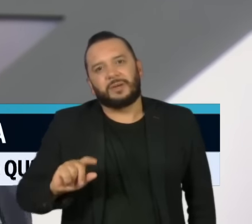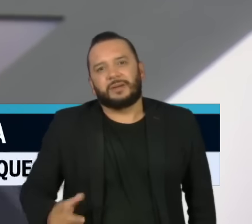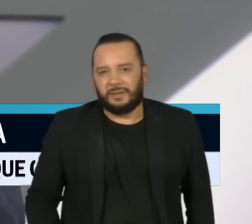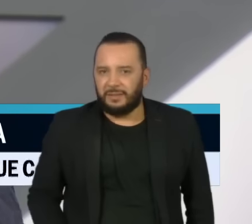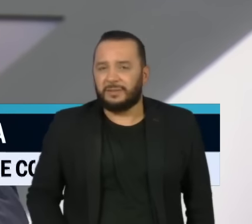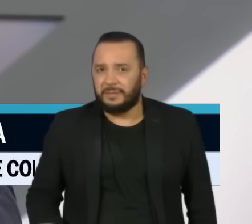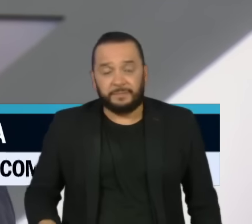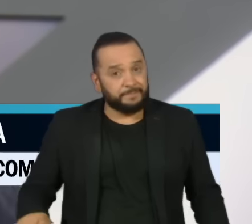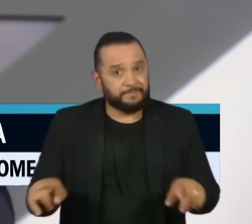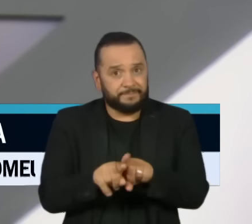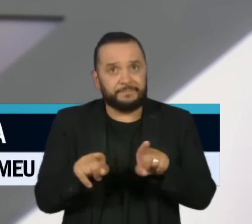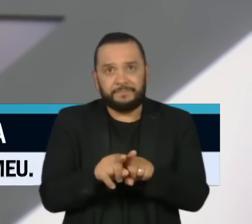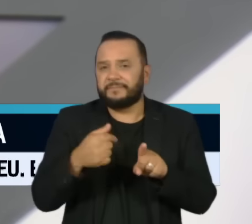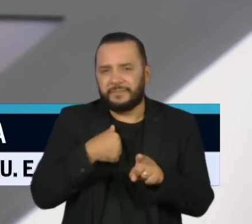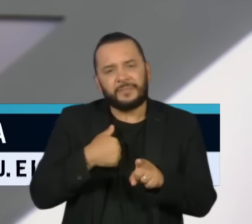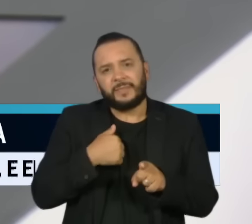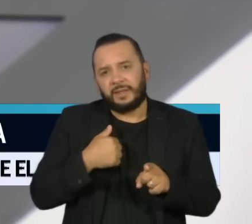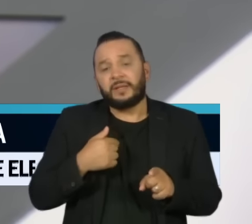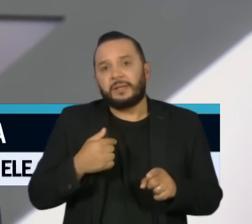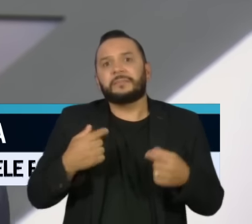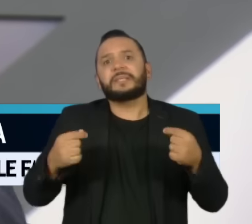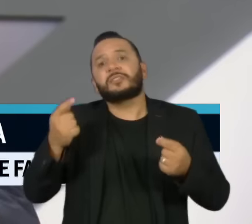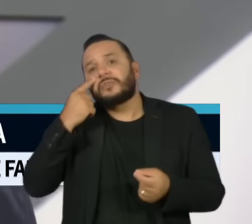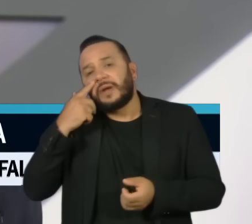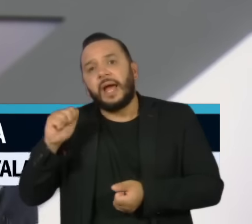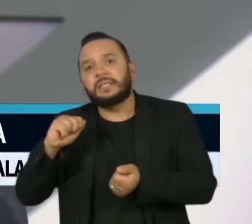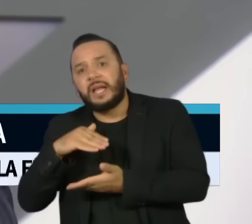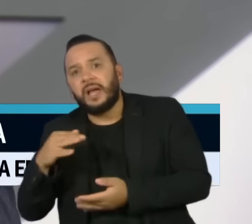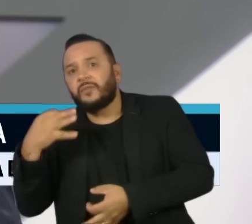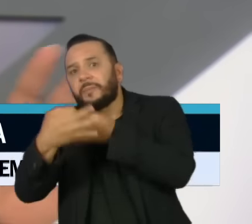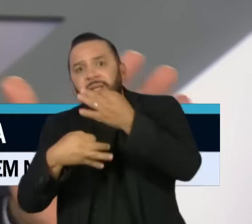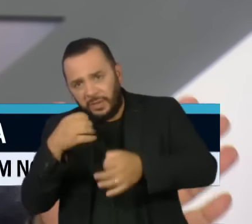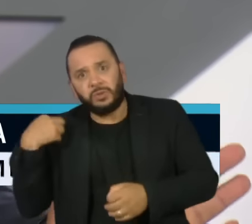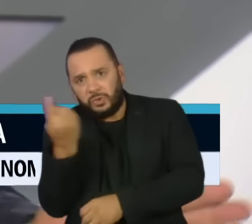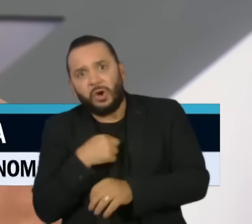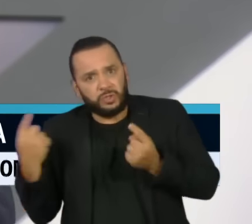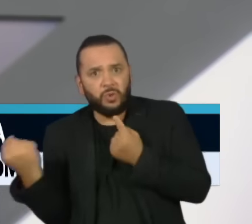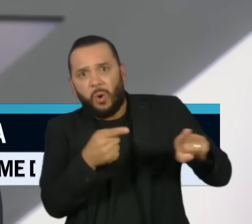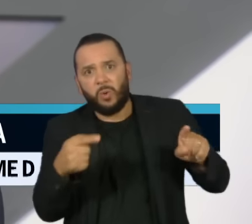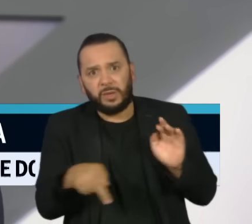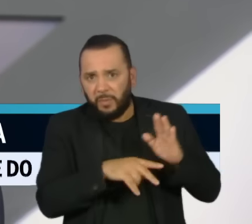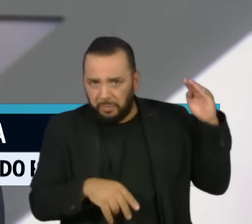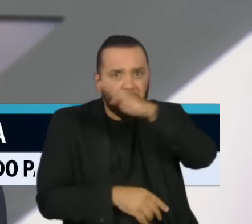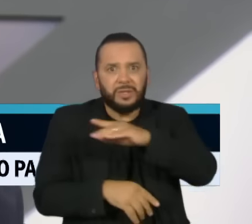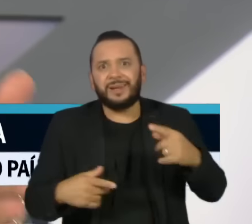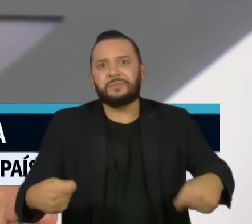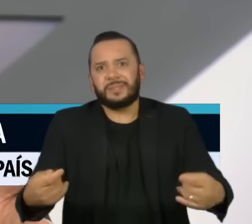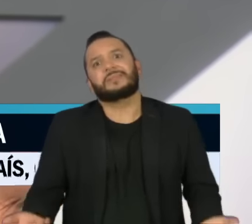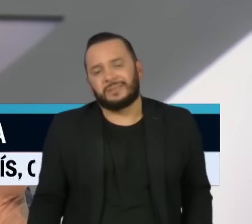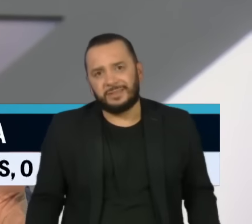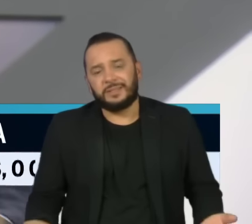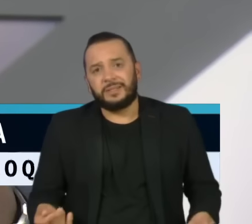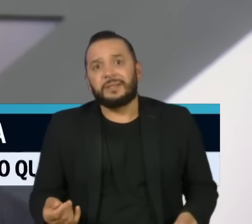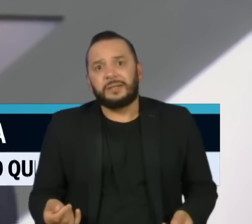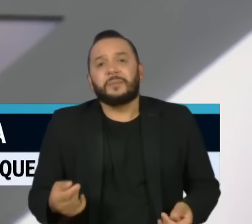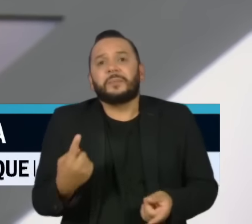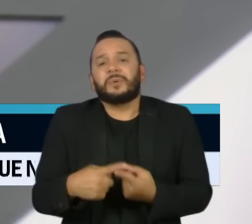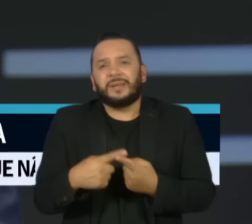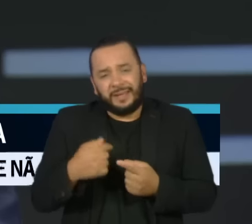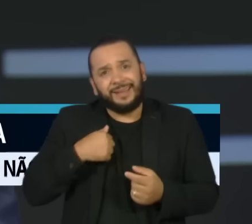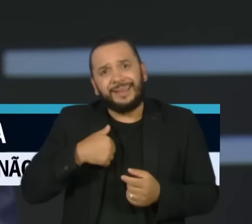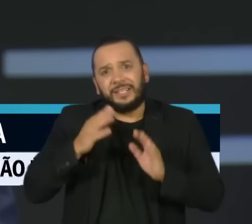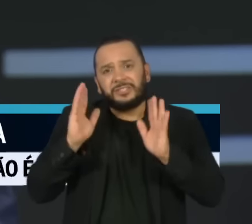que nenhuma das instituições possa se manifestar e que todos nós não nos levantemos contra alguém que está além de Mussolini. Nem Mussolini